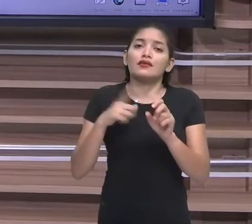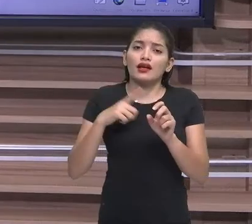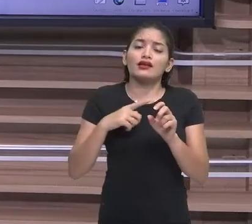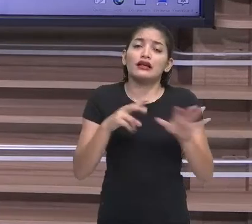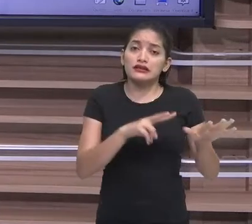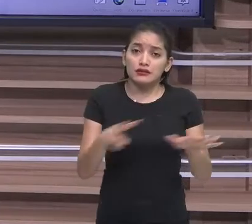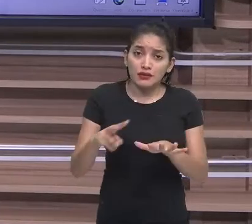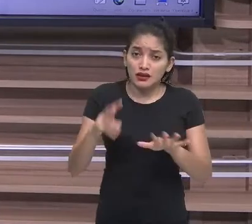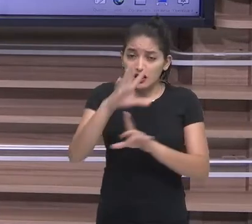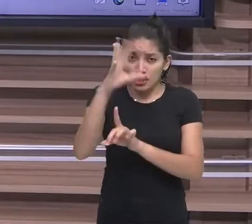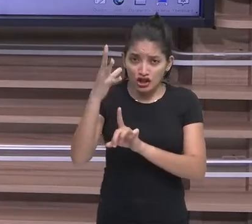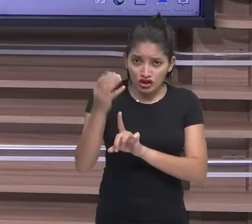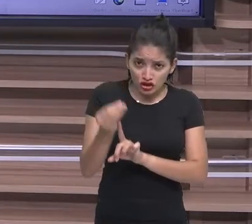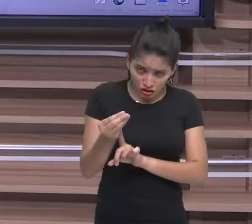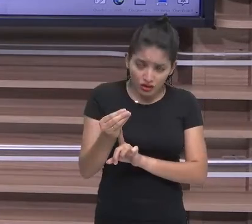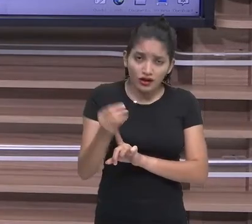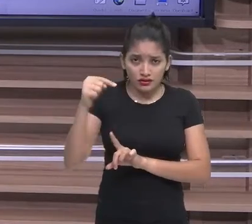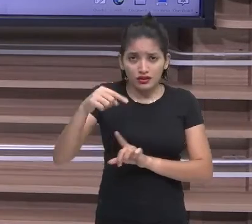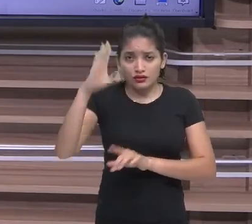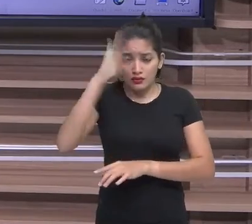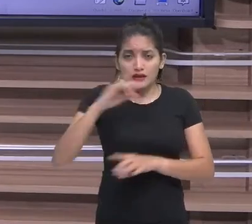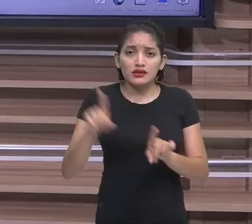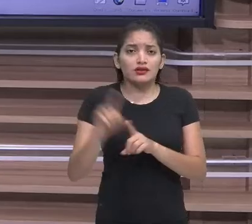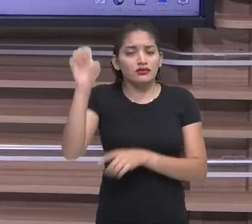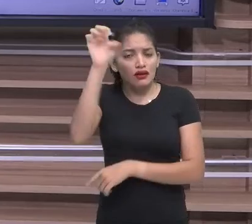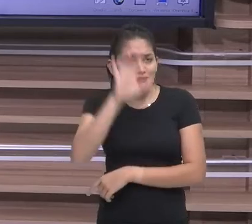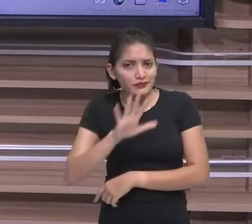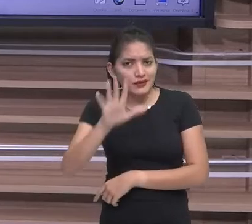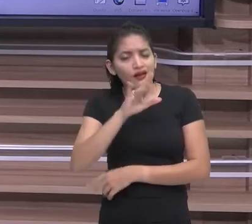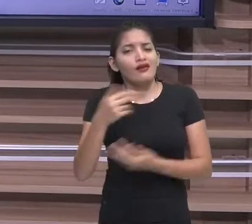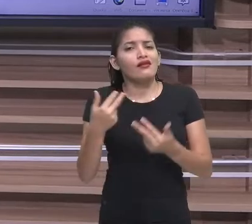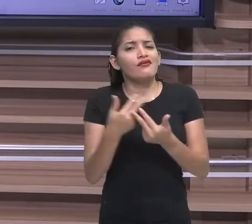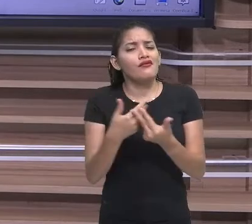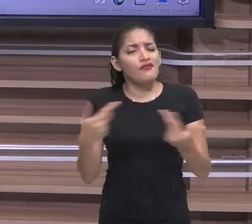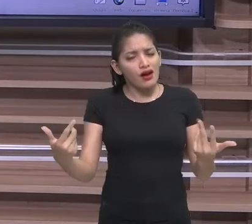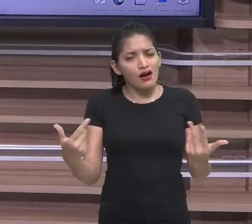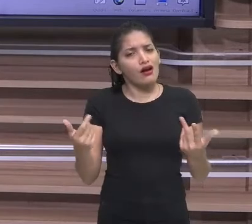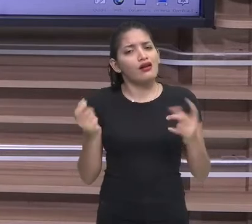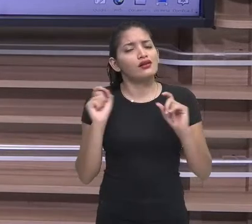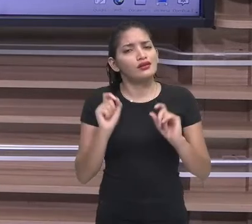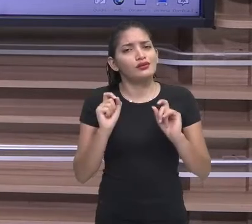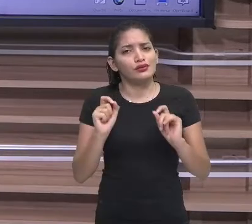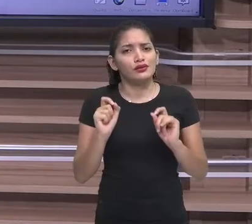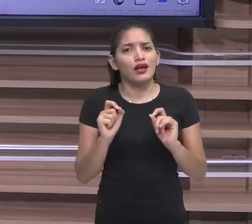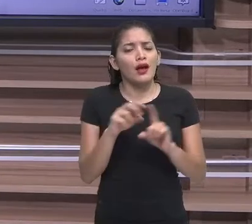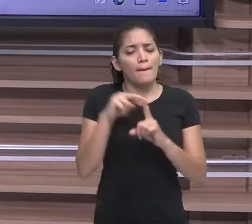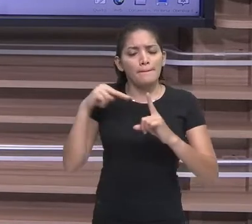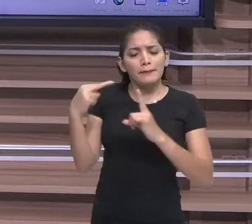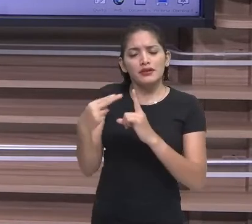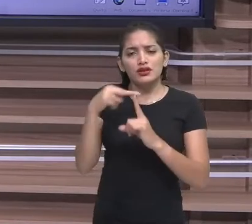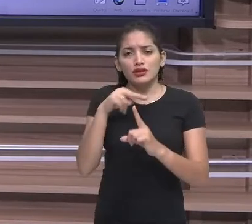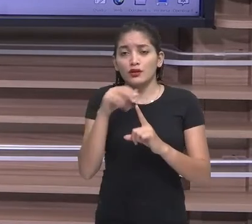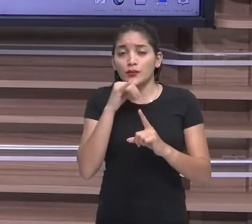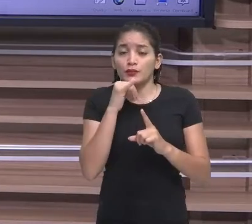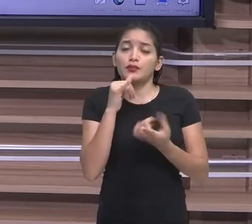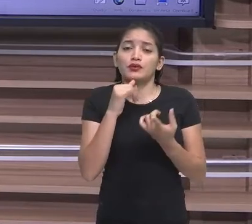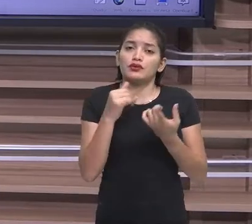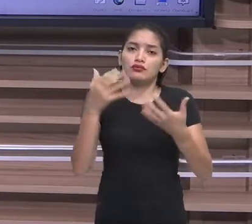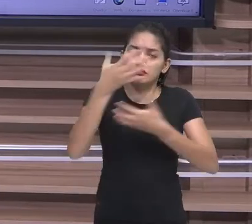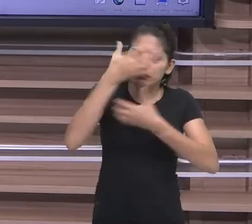Moderna aqui no Brasil, e na Europa também nós tivemos as estéticas, as várias concepções, né, como o